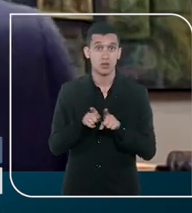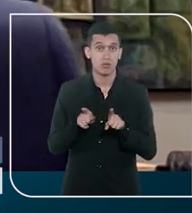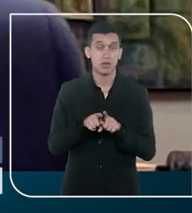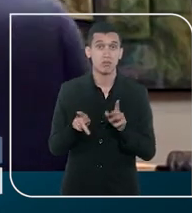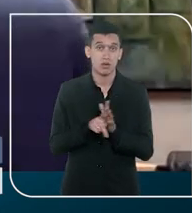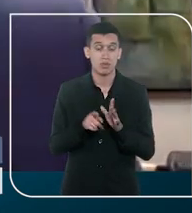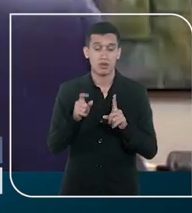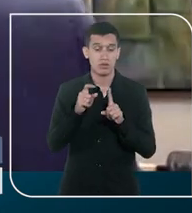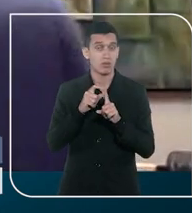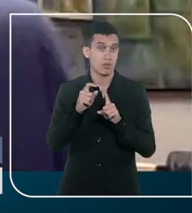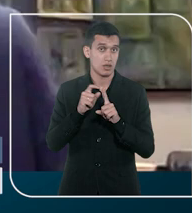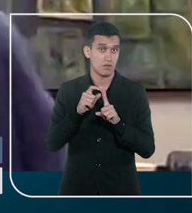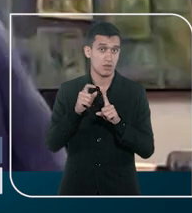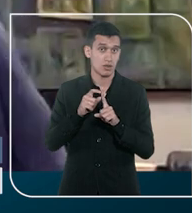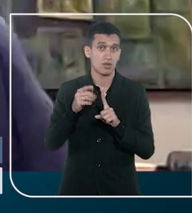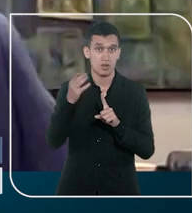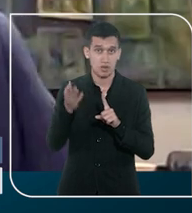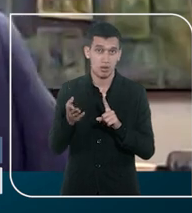palavra